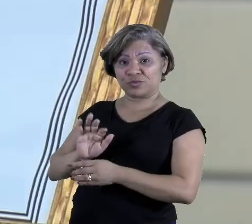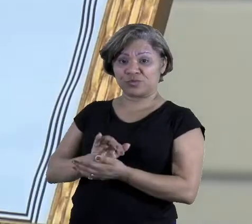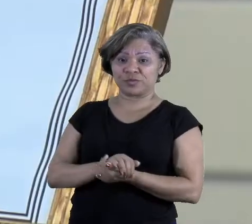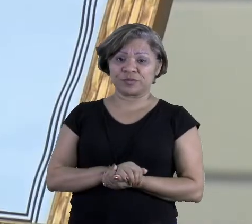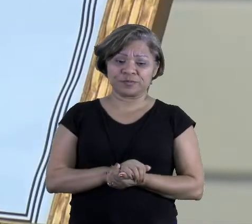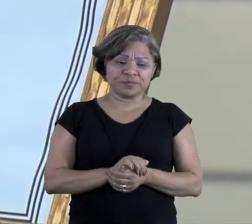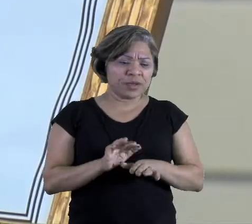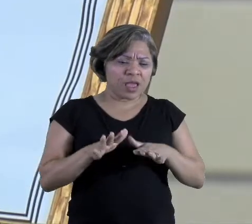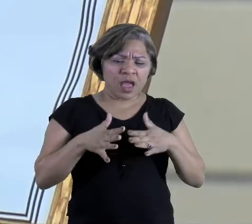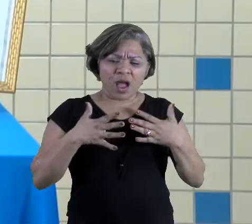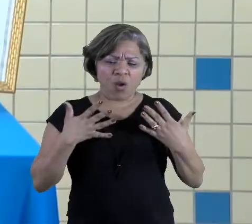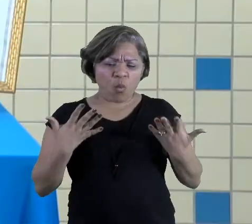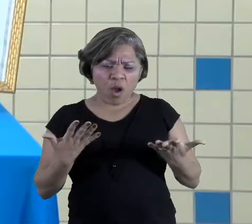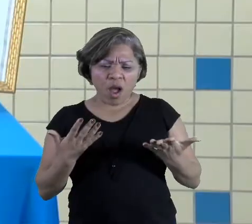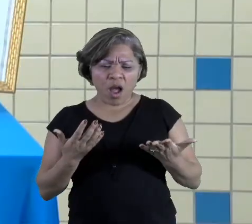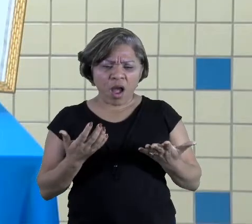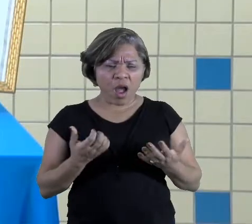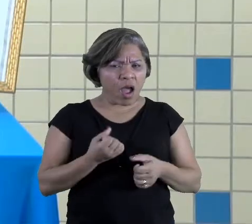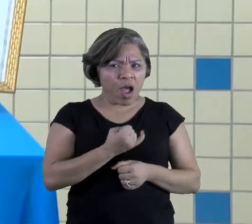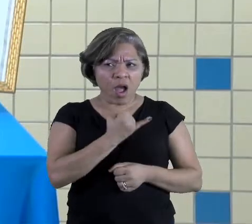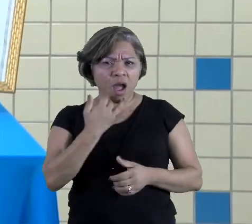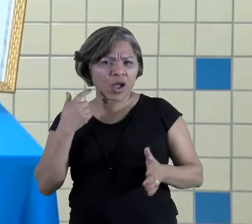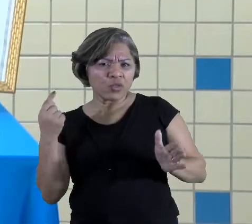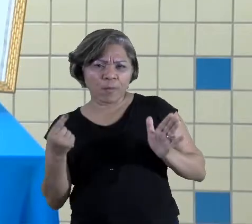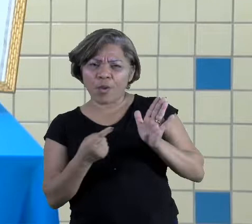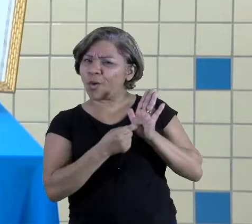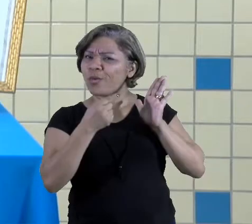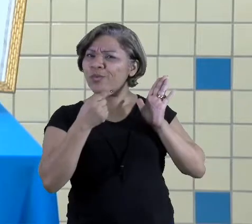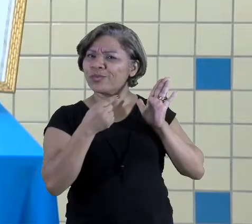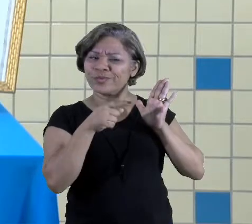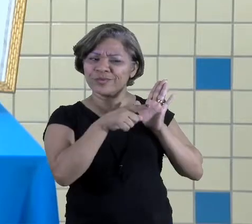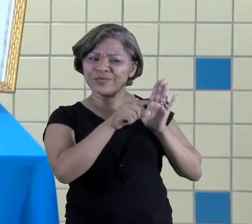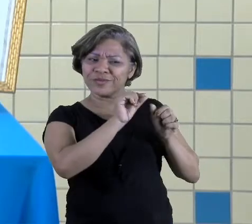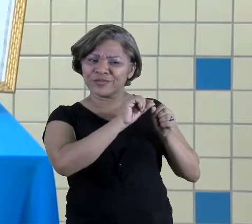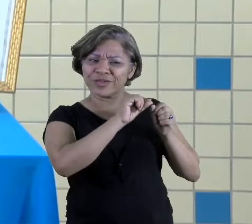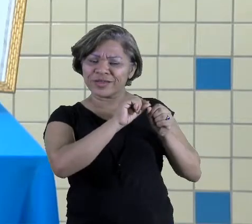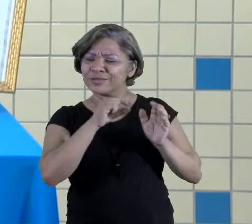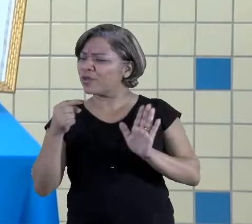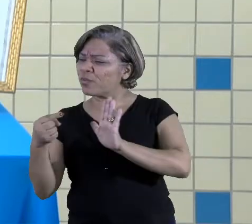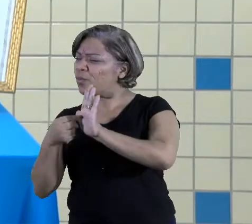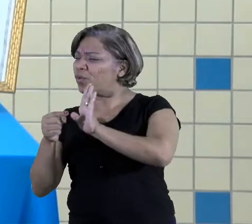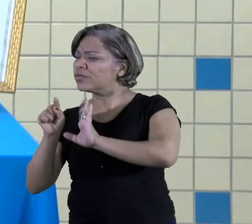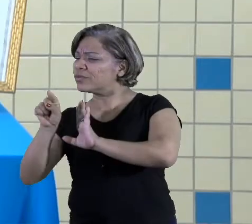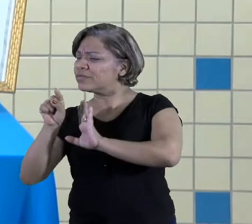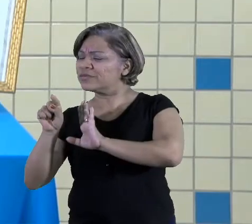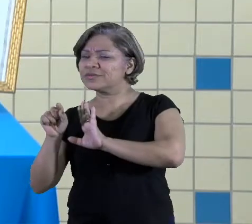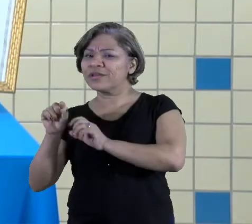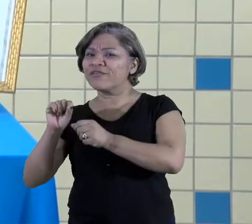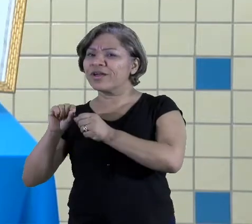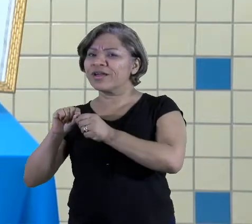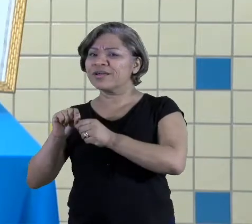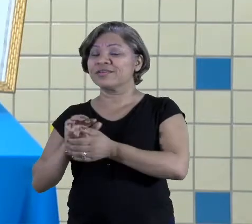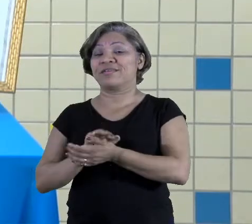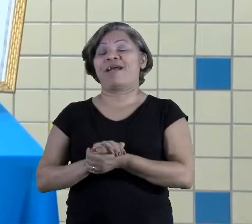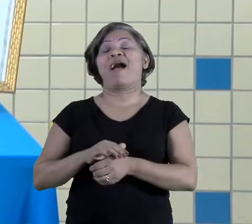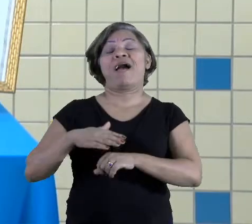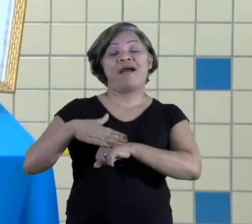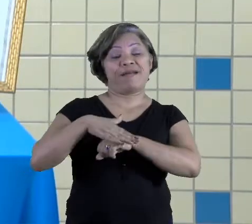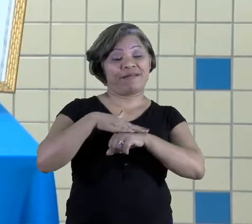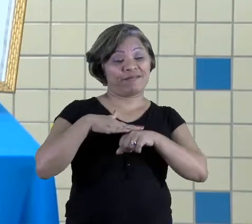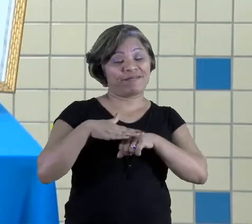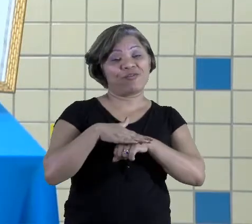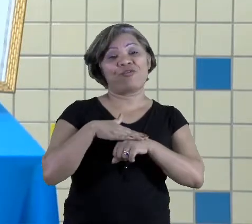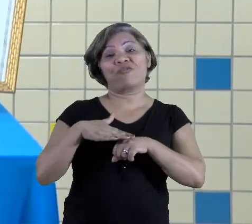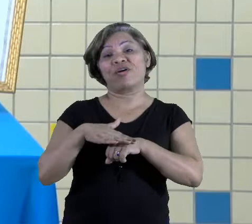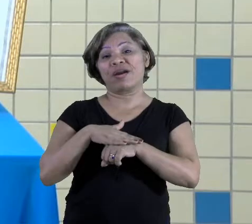jogador fez. Peça para a criança escrever o número de pontos e converse com ela sobre quem tem o